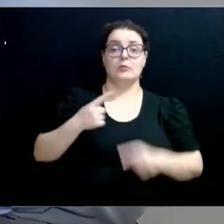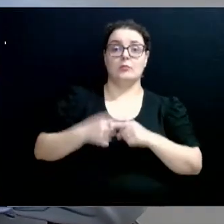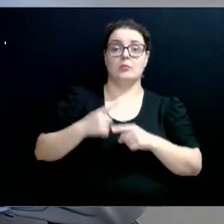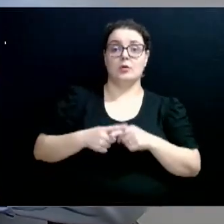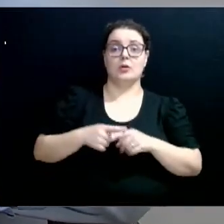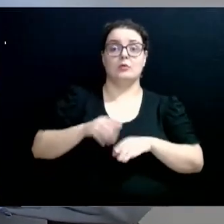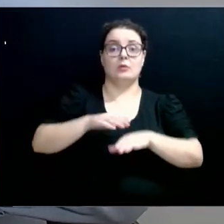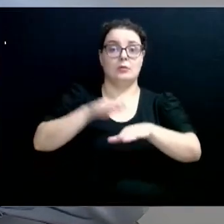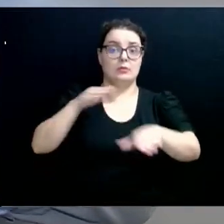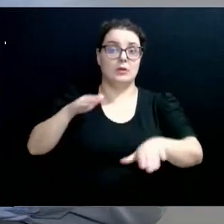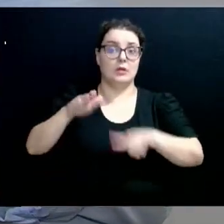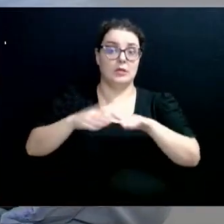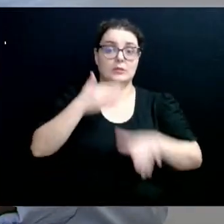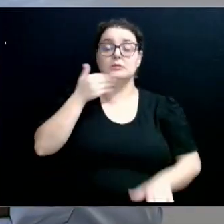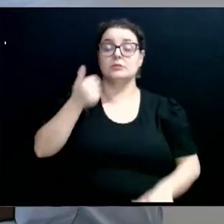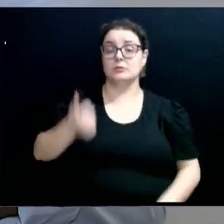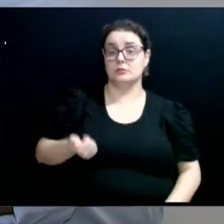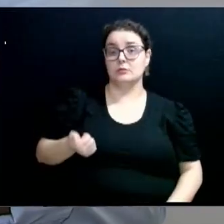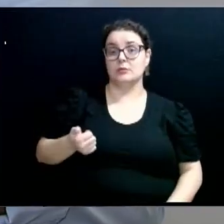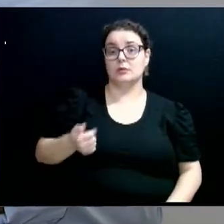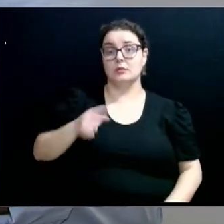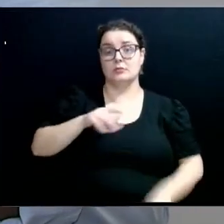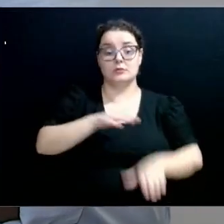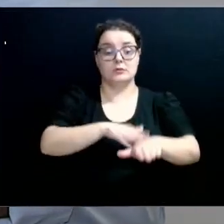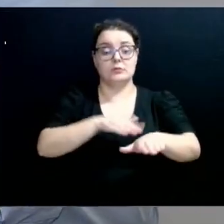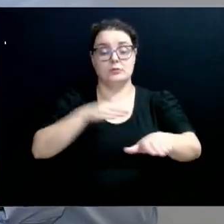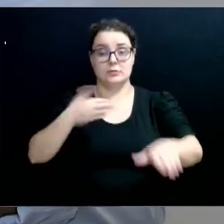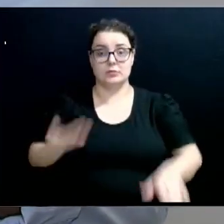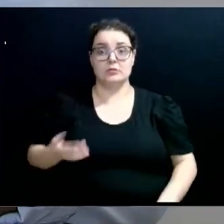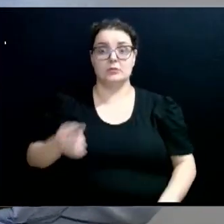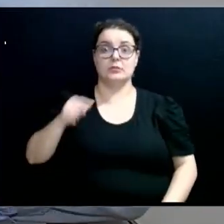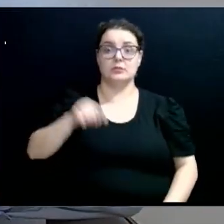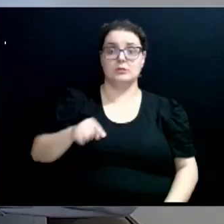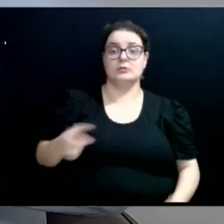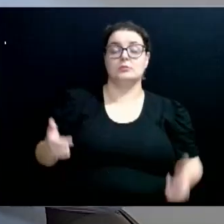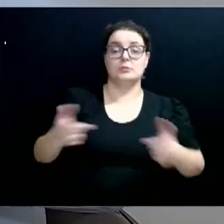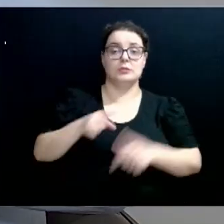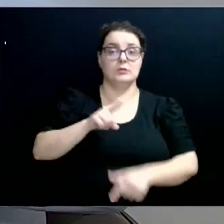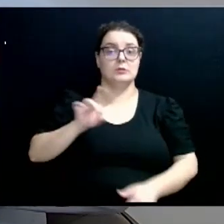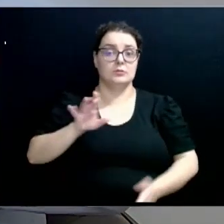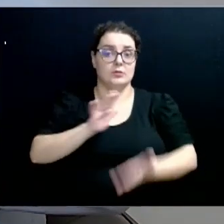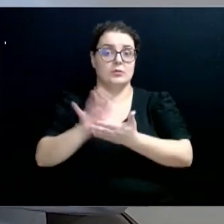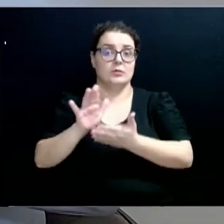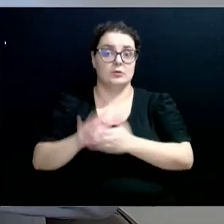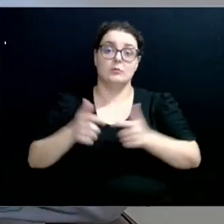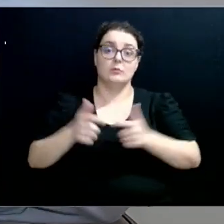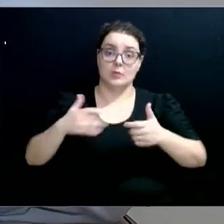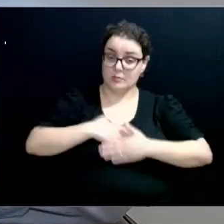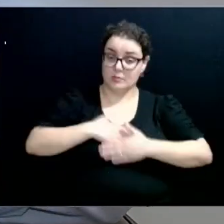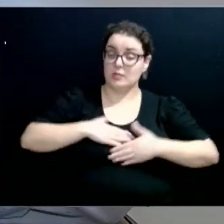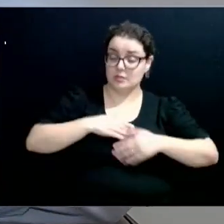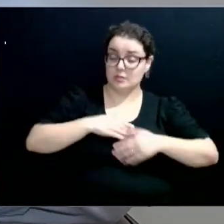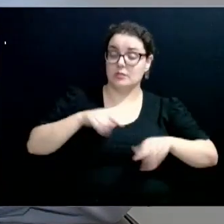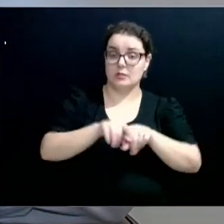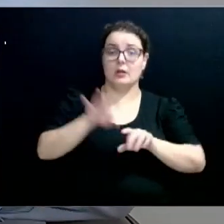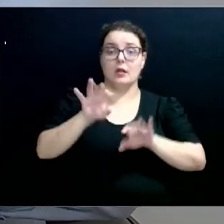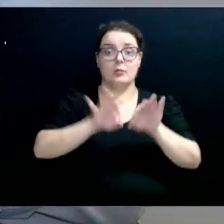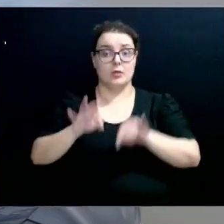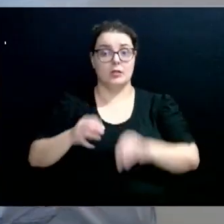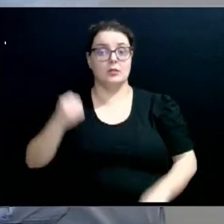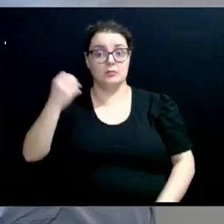Por quê? Porque o trânsito às vezes está melhor, não está engarrafado, e isso reduz não só custo, como aumenta a